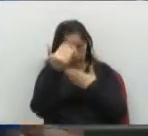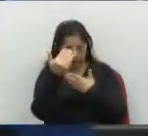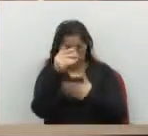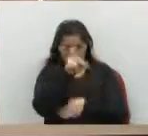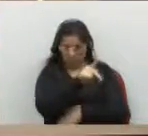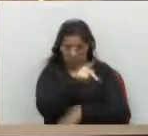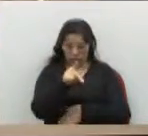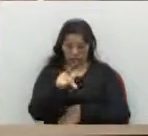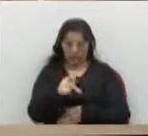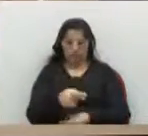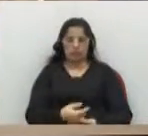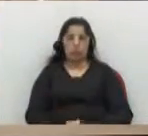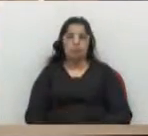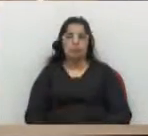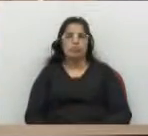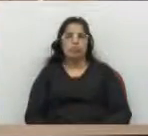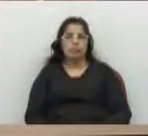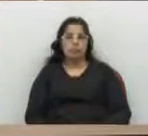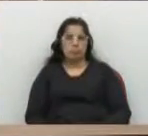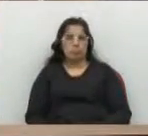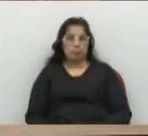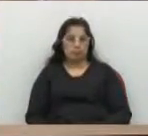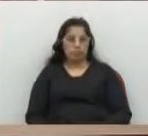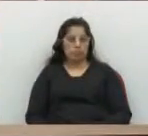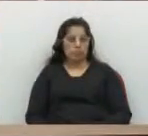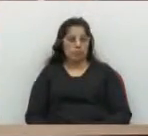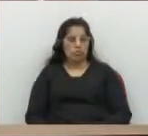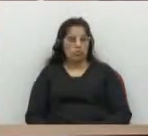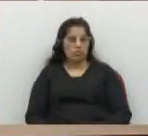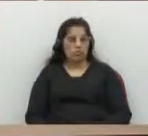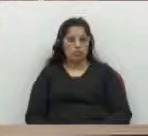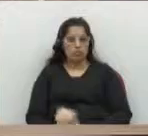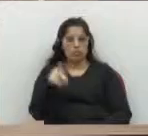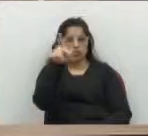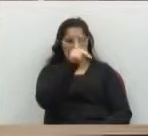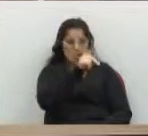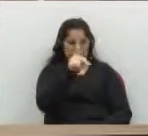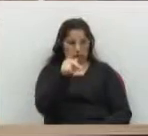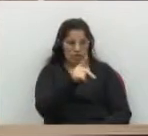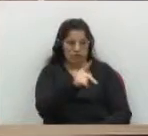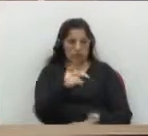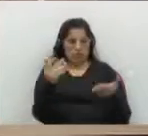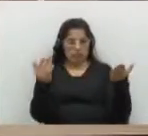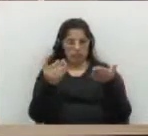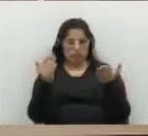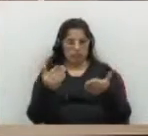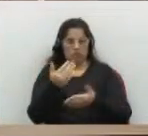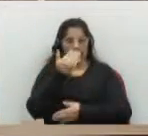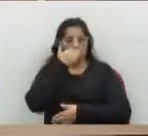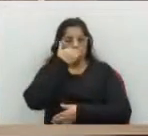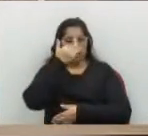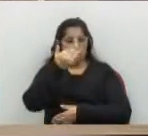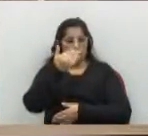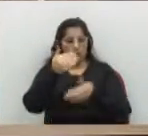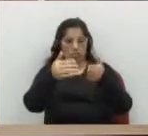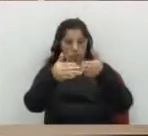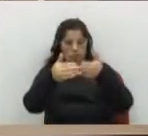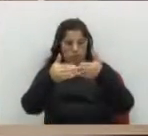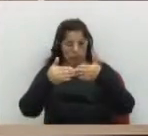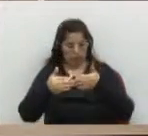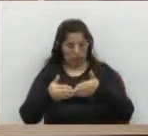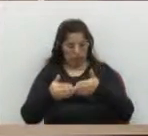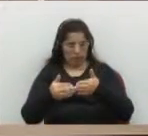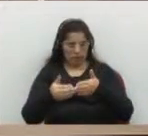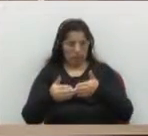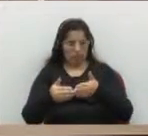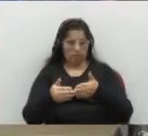presidente. Não havendo mais quem queira discutir, essa presidência se manifesta da seguinte forma, que por